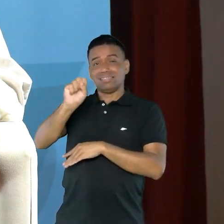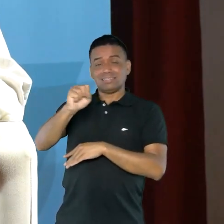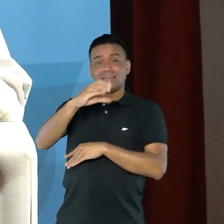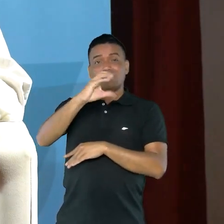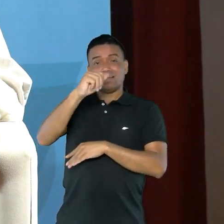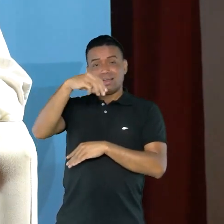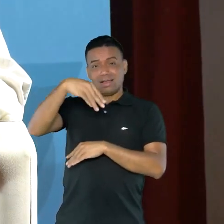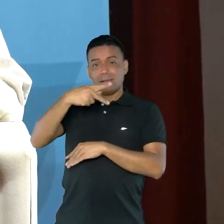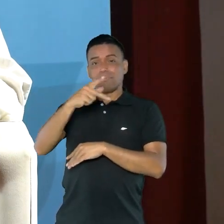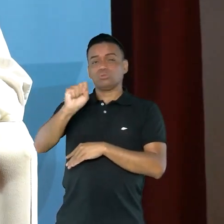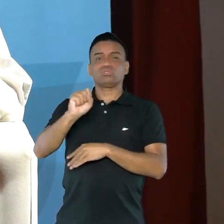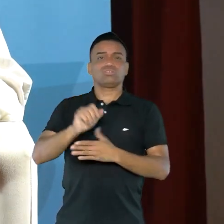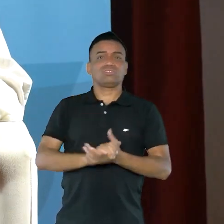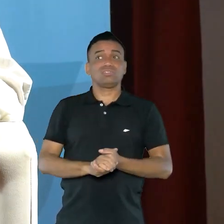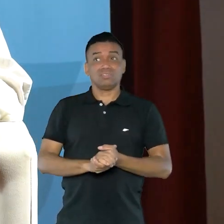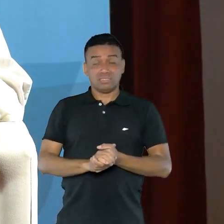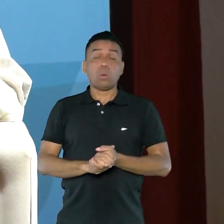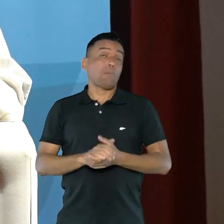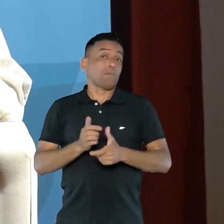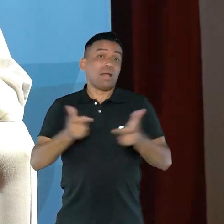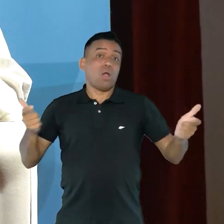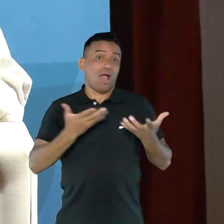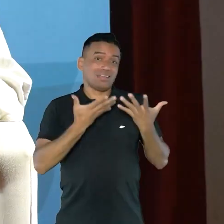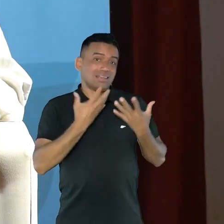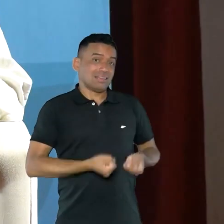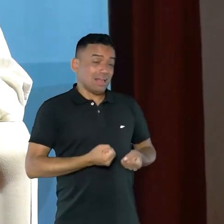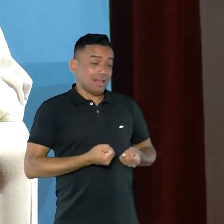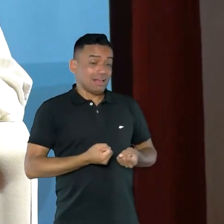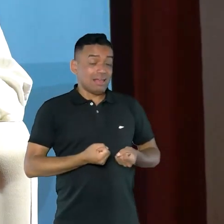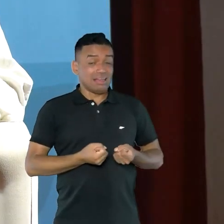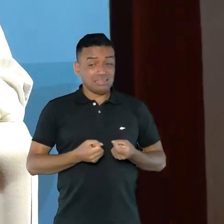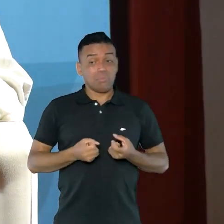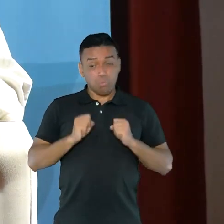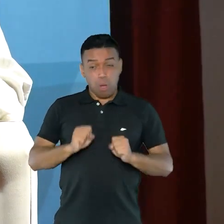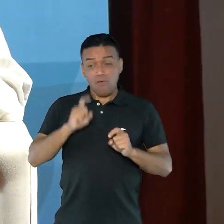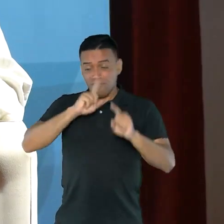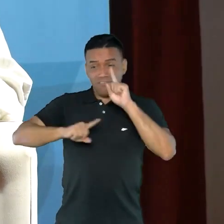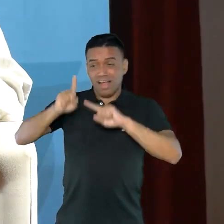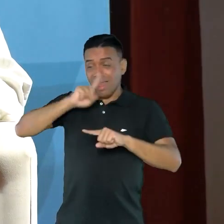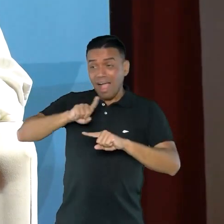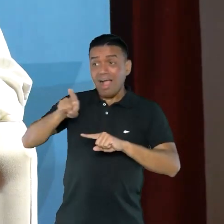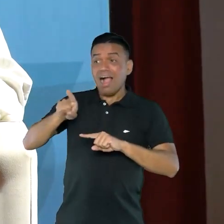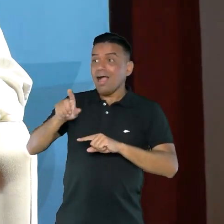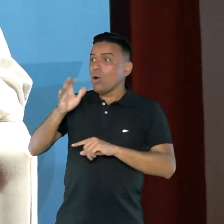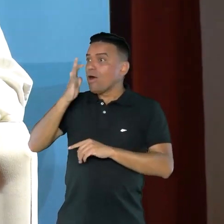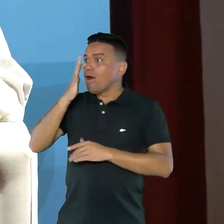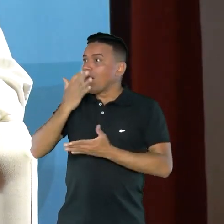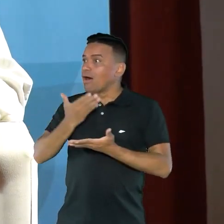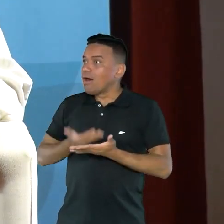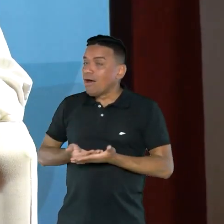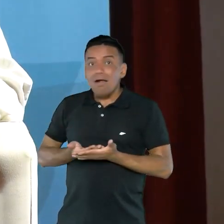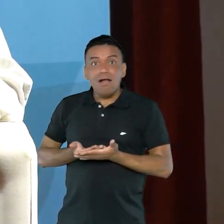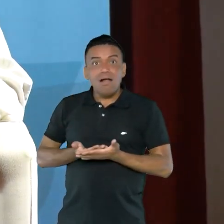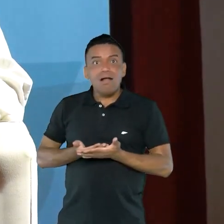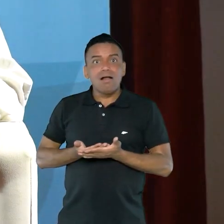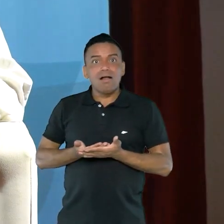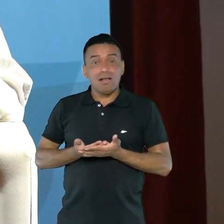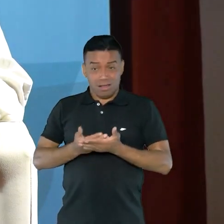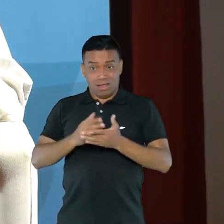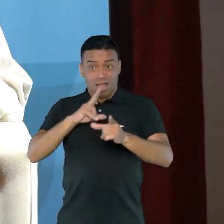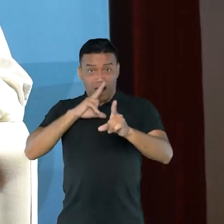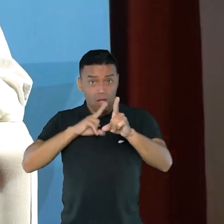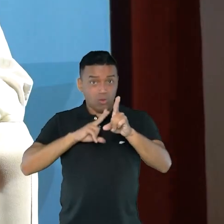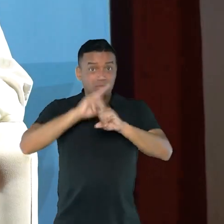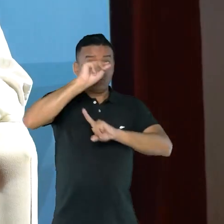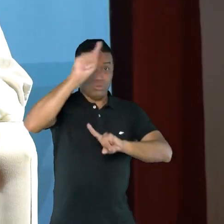ver acertar, foi quando te vi se permitindo falhar que mais te admirei. Mais do que quando alcançou as notas,